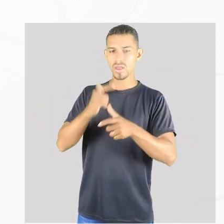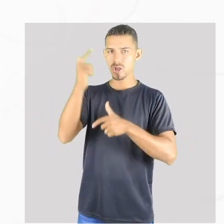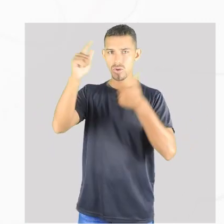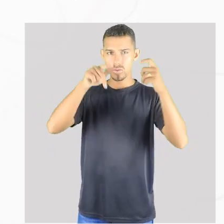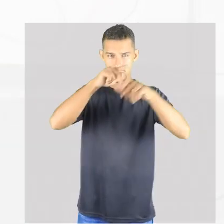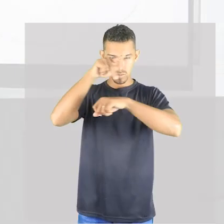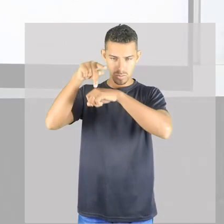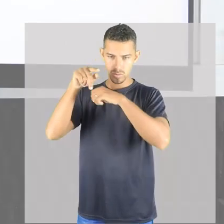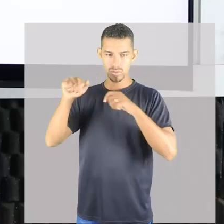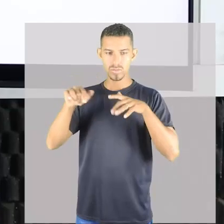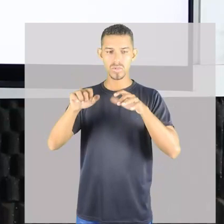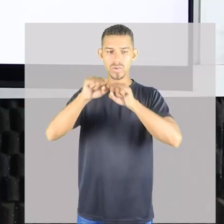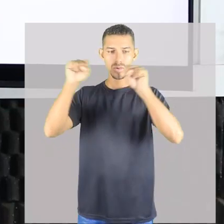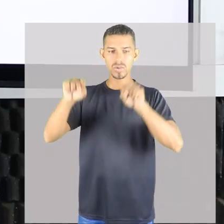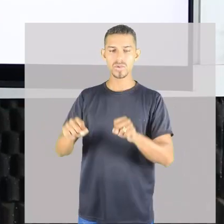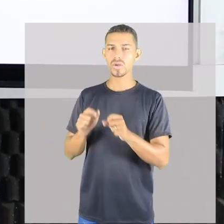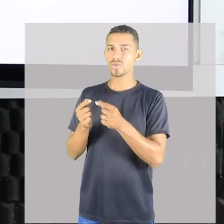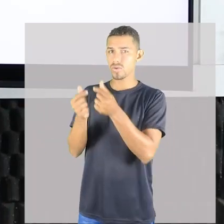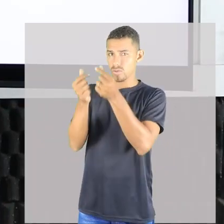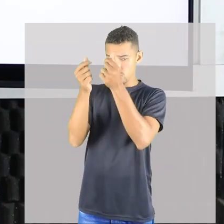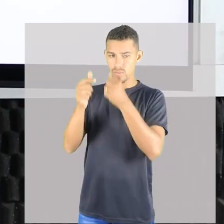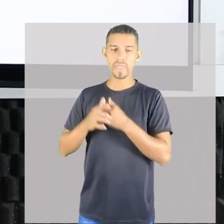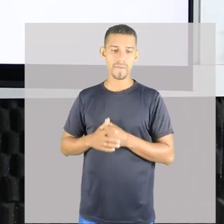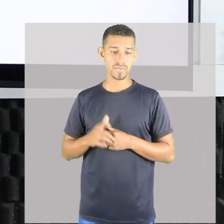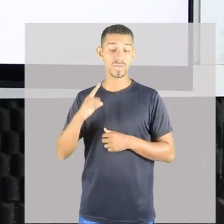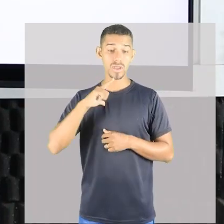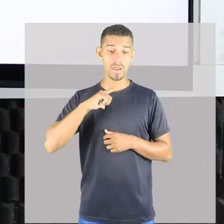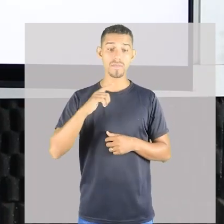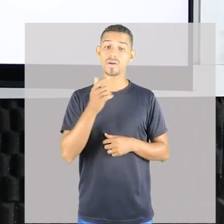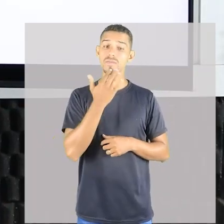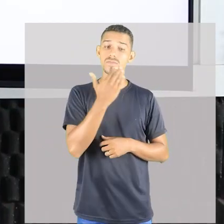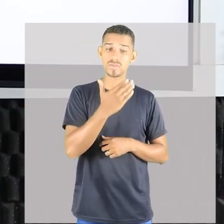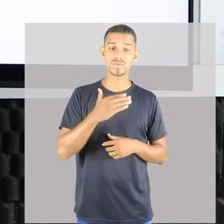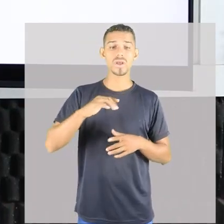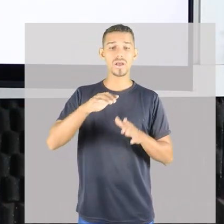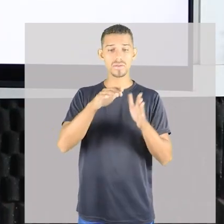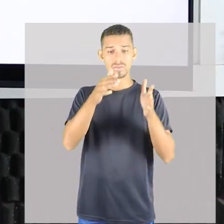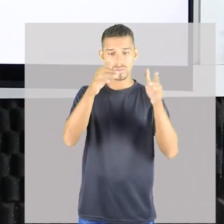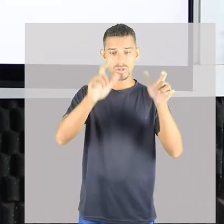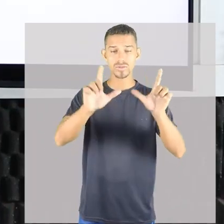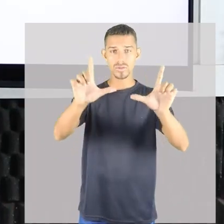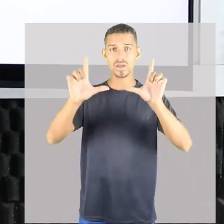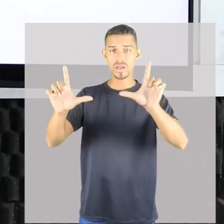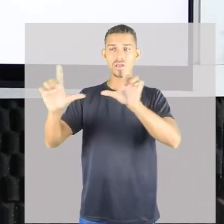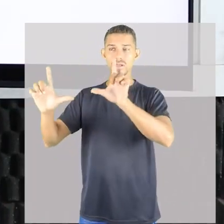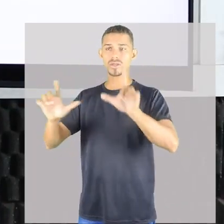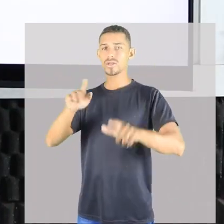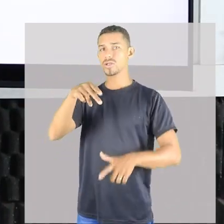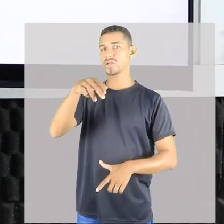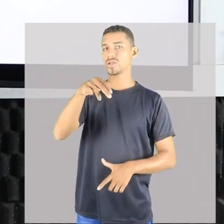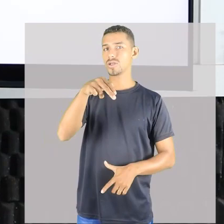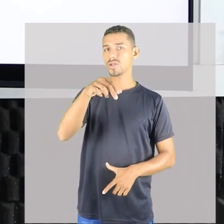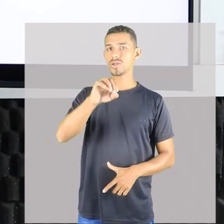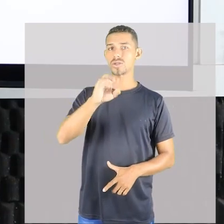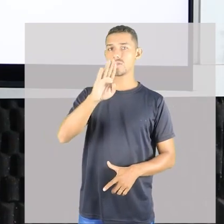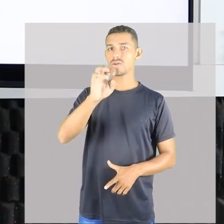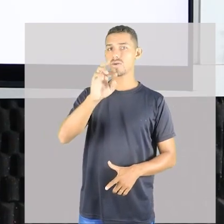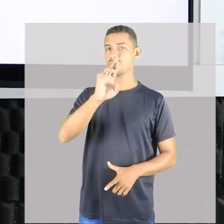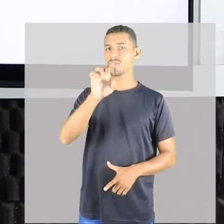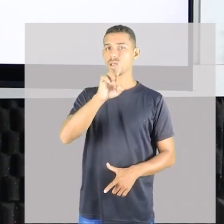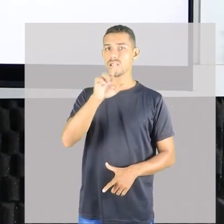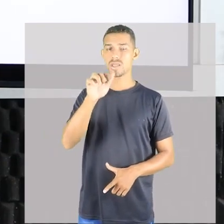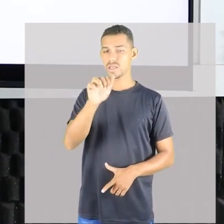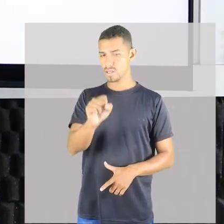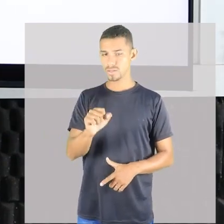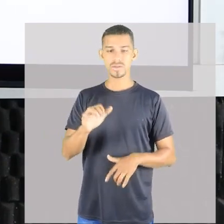sistema financeiro. E também houve a revogação dos títulos de nobreza. Então os bolcheviques tomam o poder. E aí, de